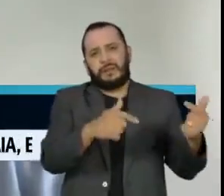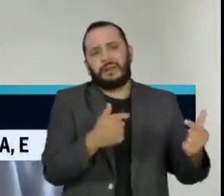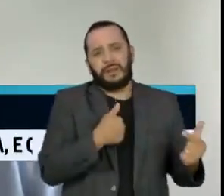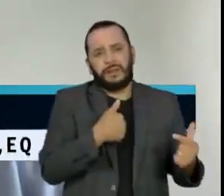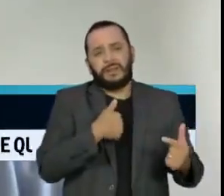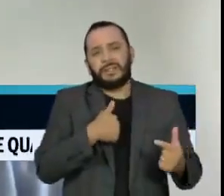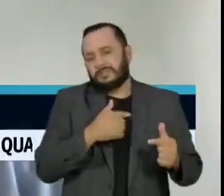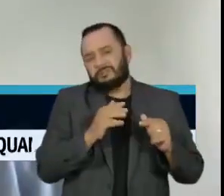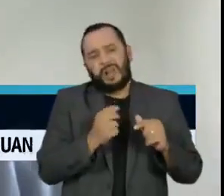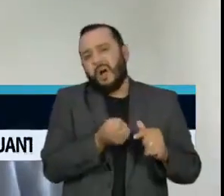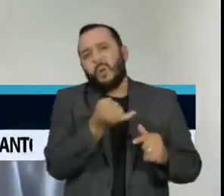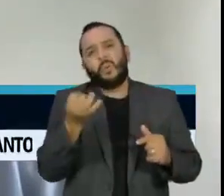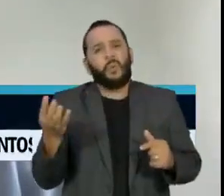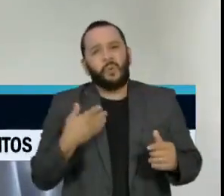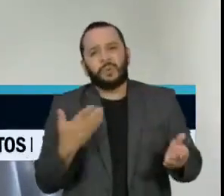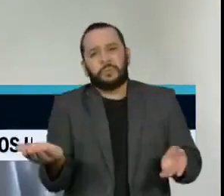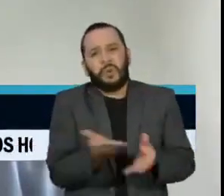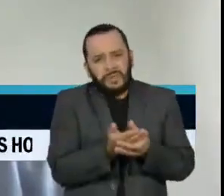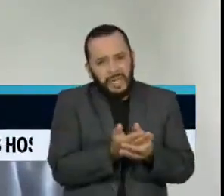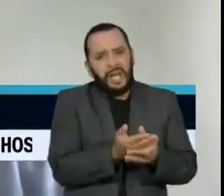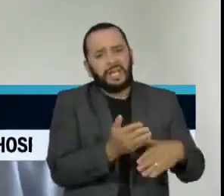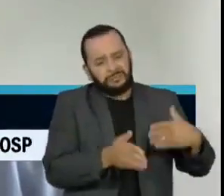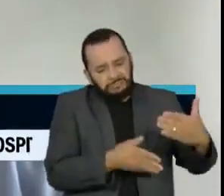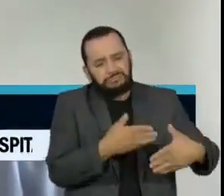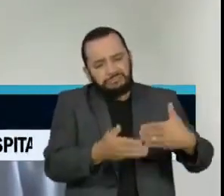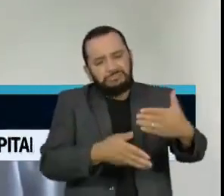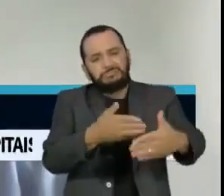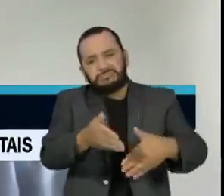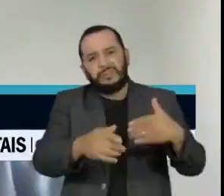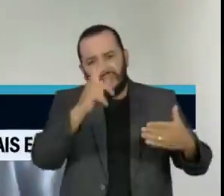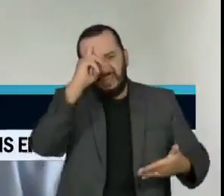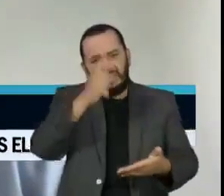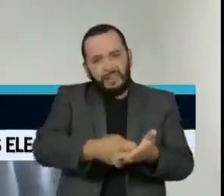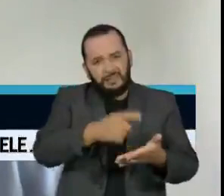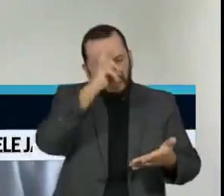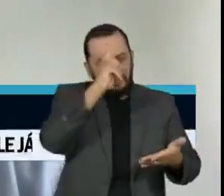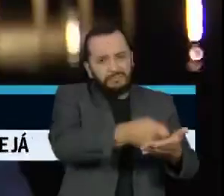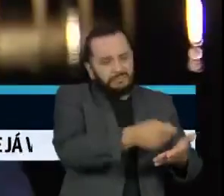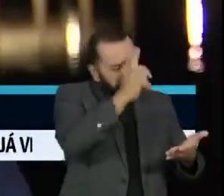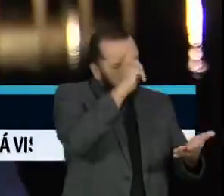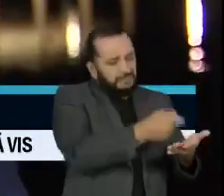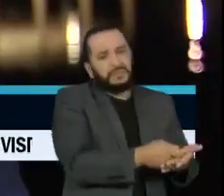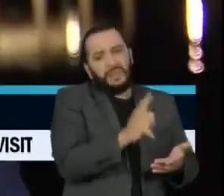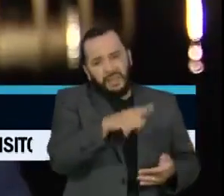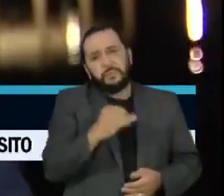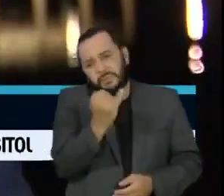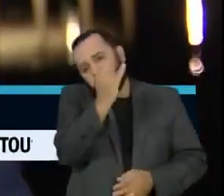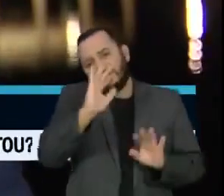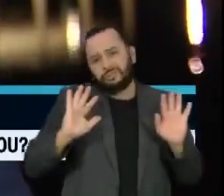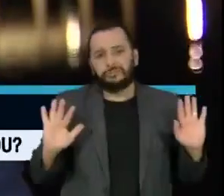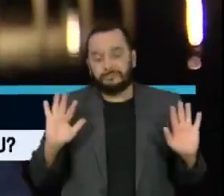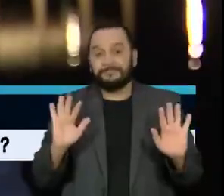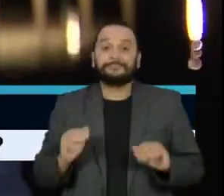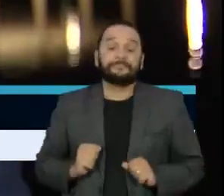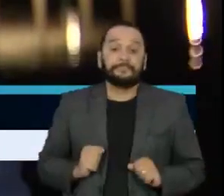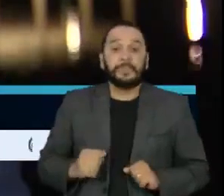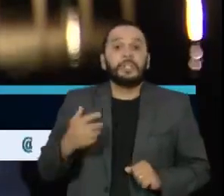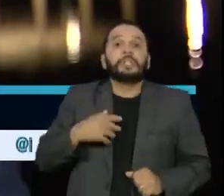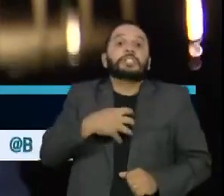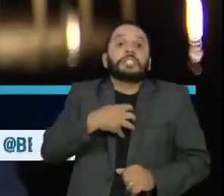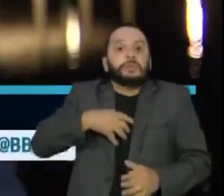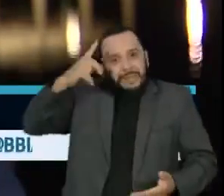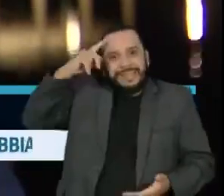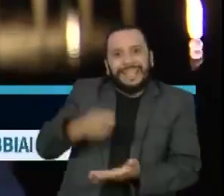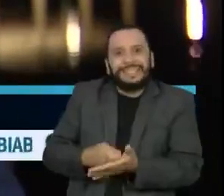as suas agendas, tomando decisões que também são absolutamente válidas. Apesar de não mudar a forma de tomar